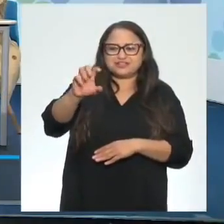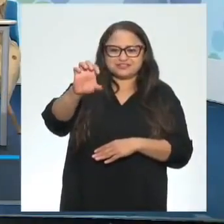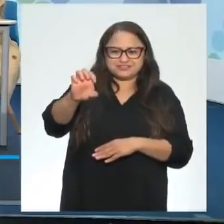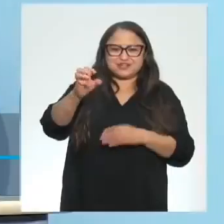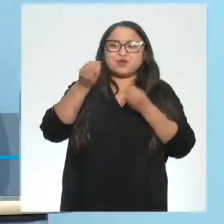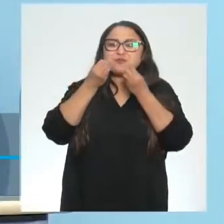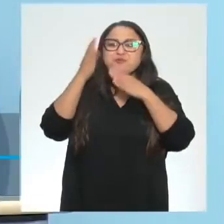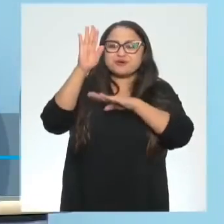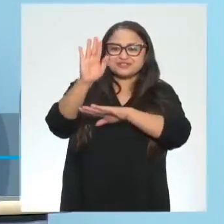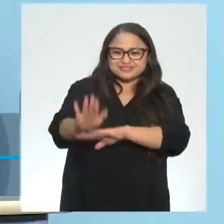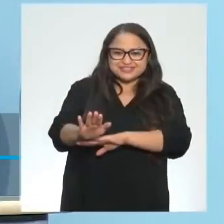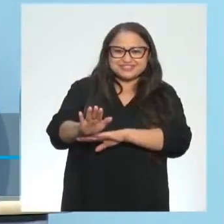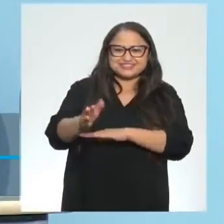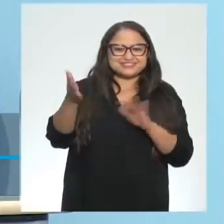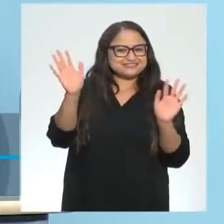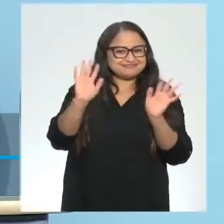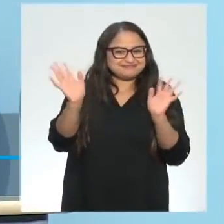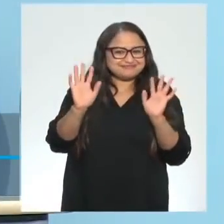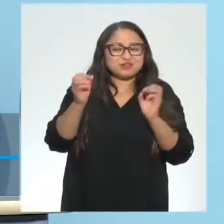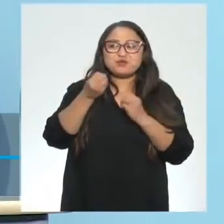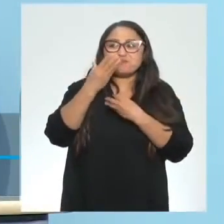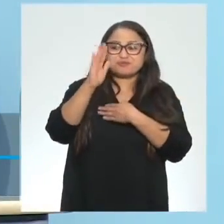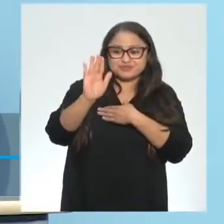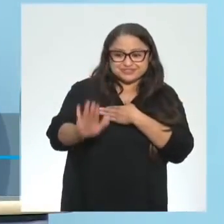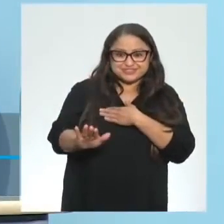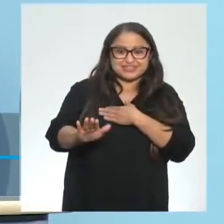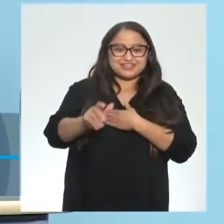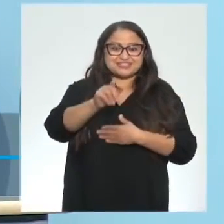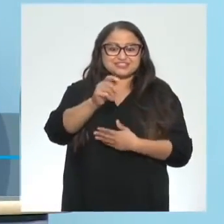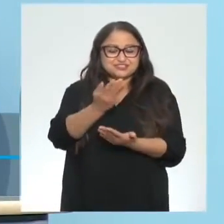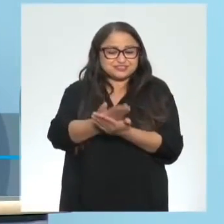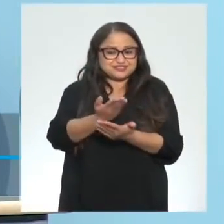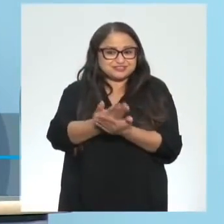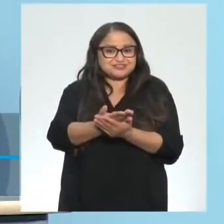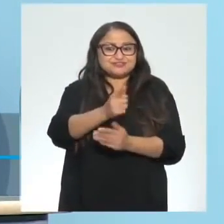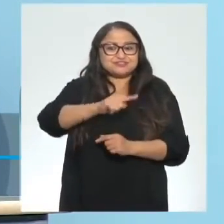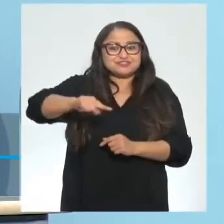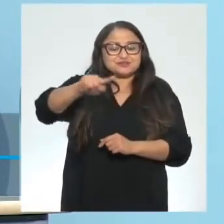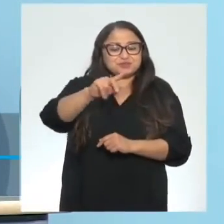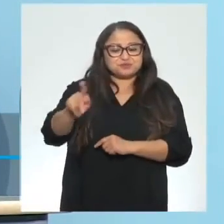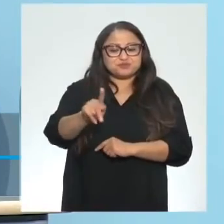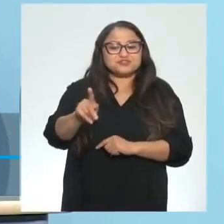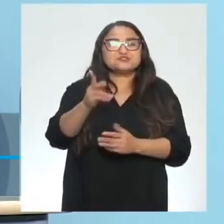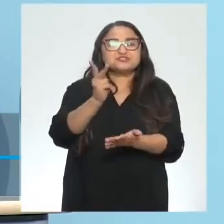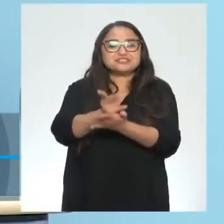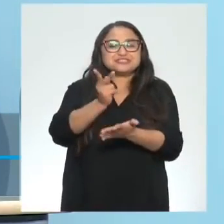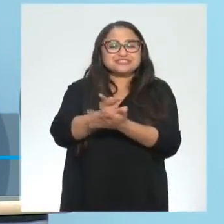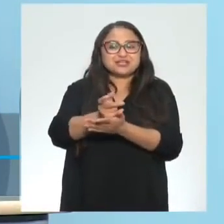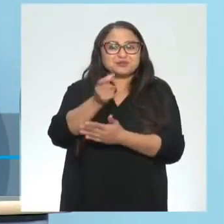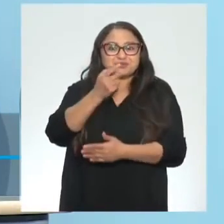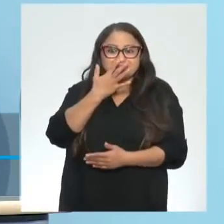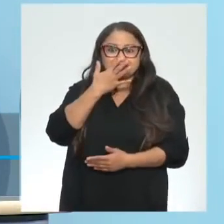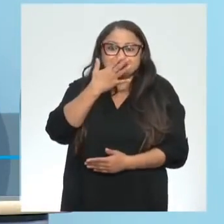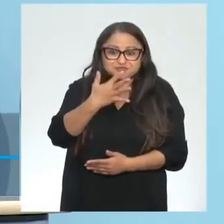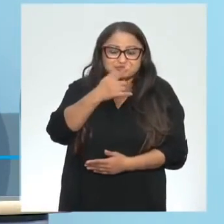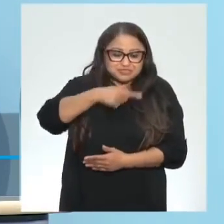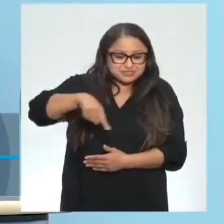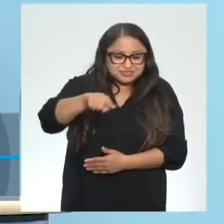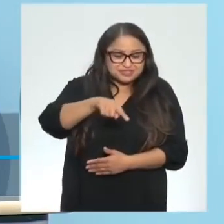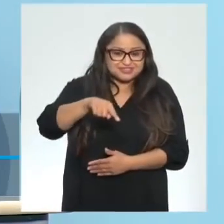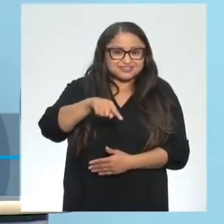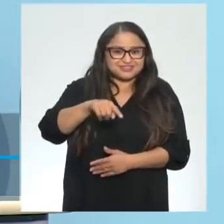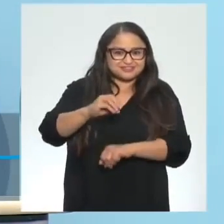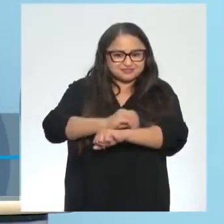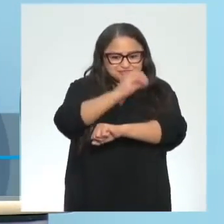professor Carlos. Boa tarde, estudantes do nono ano, professores que estão sempre prestigiando o nosso trabalho aqui no Centro de Mídias.